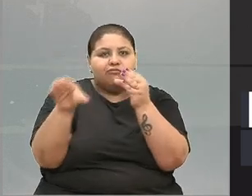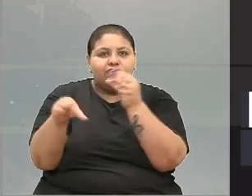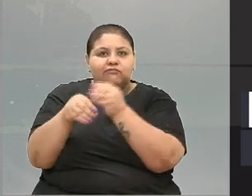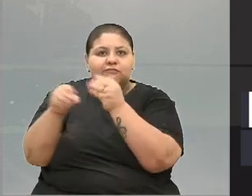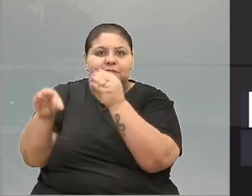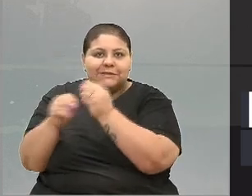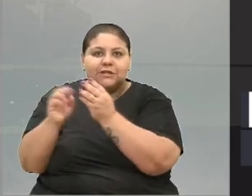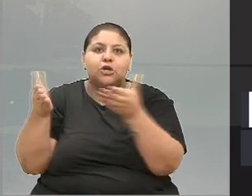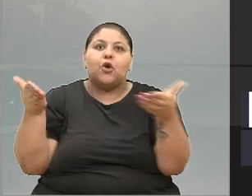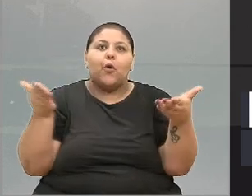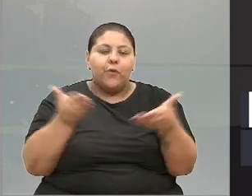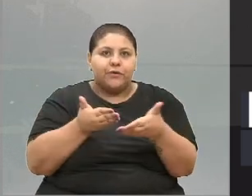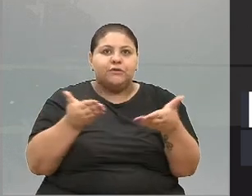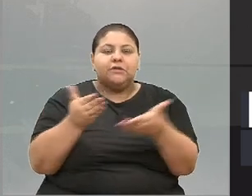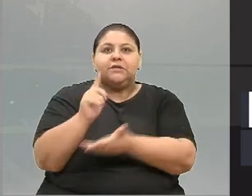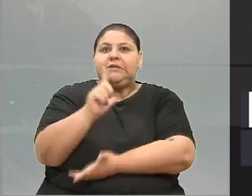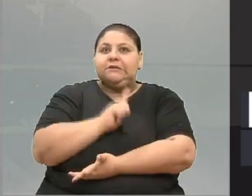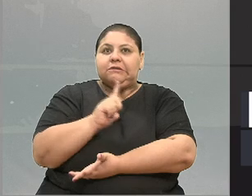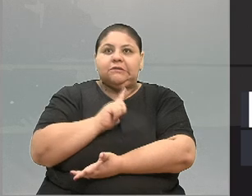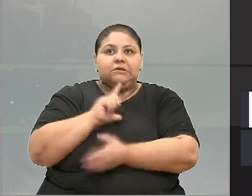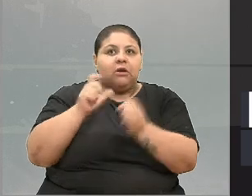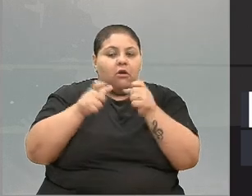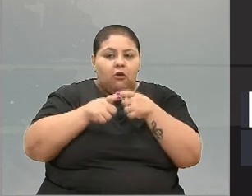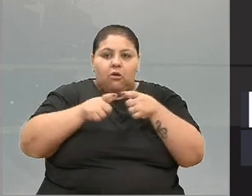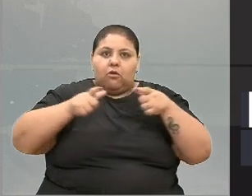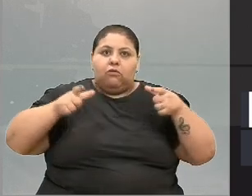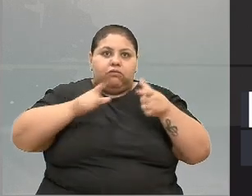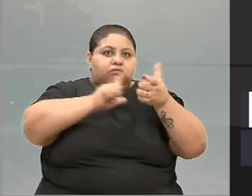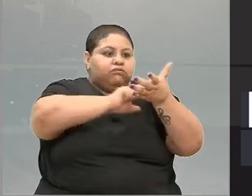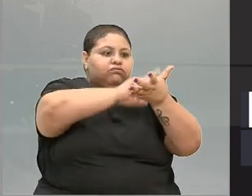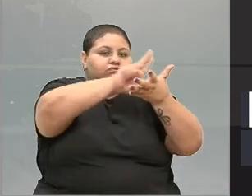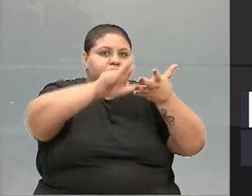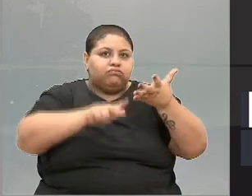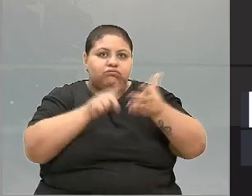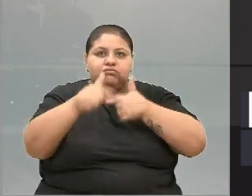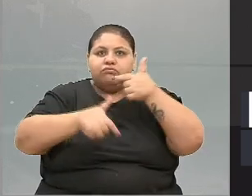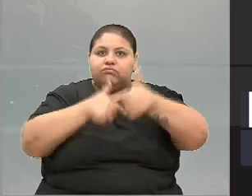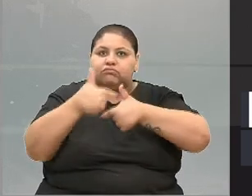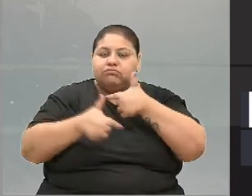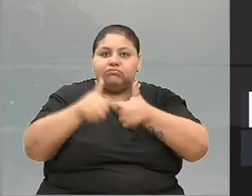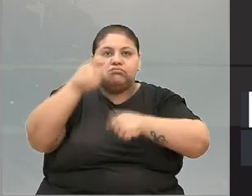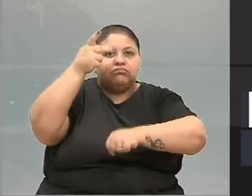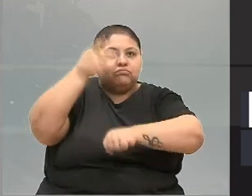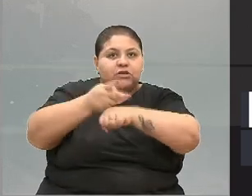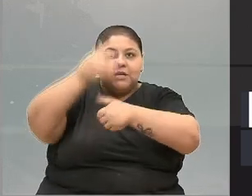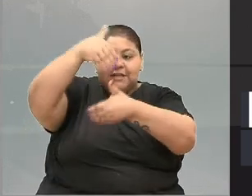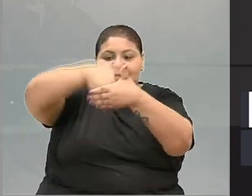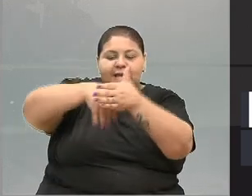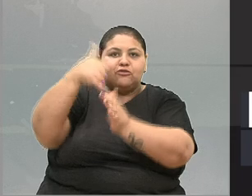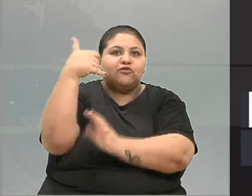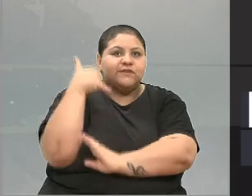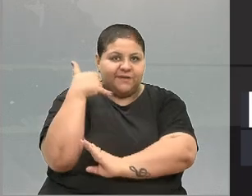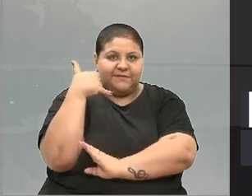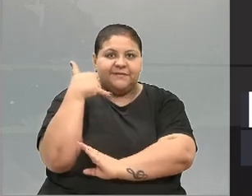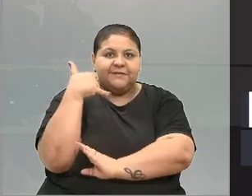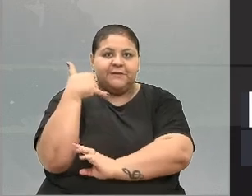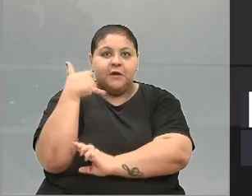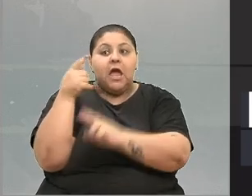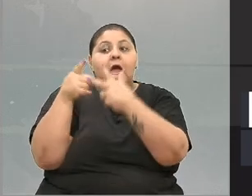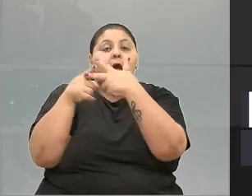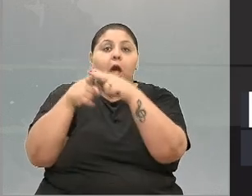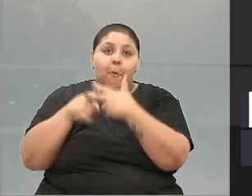e hoje tu tem uma gama diversificada de serviços, de produtos dentro do celular. É uma